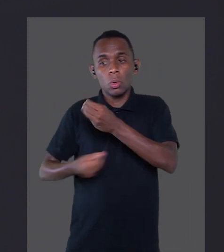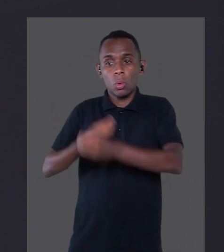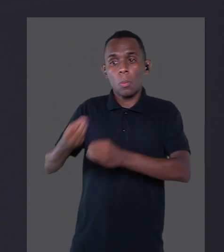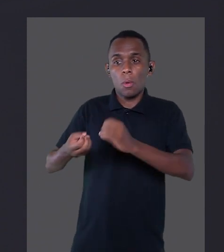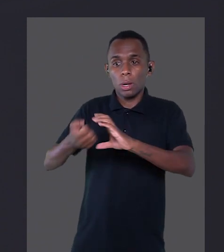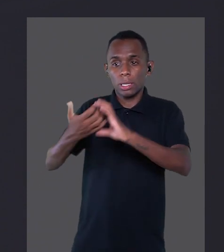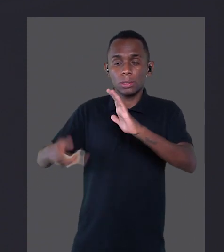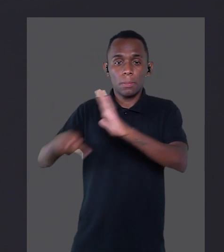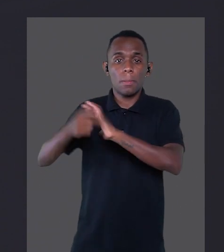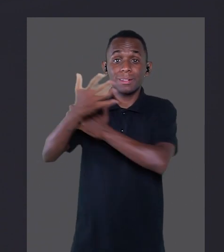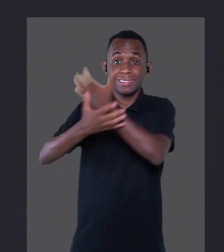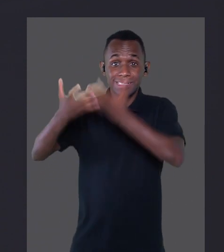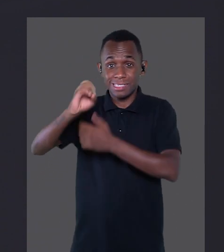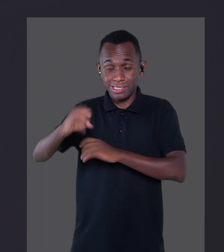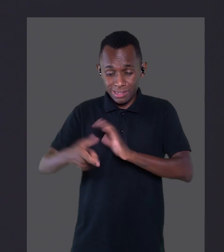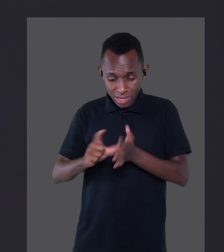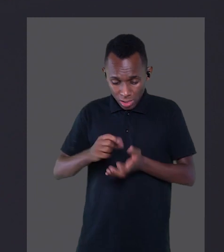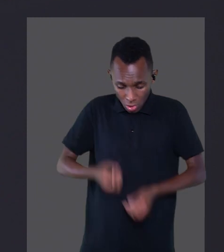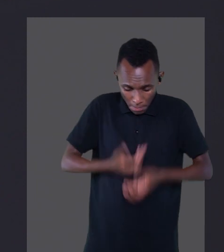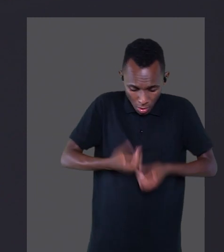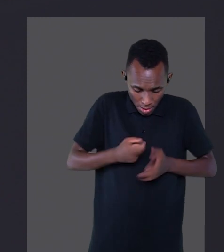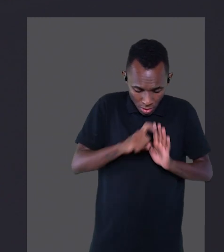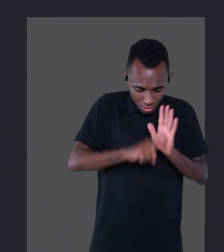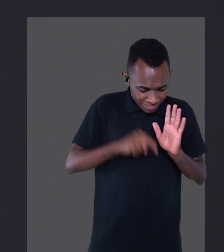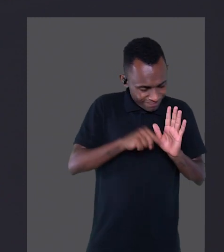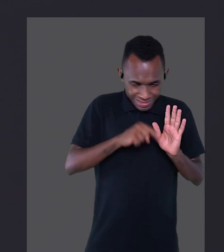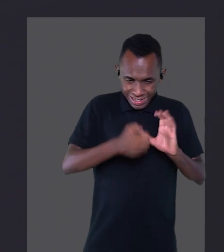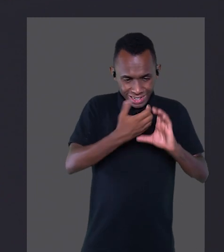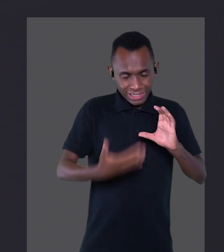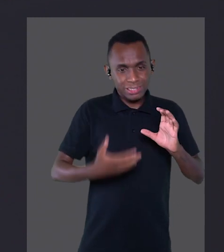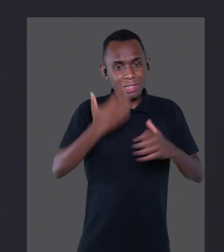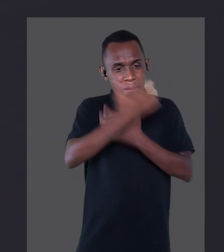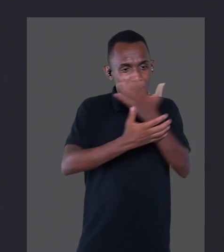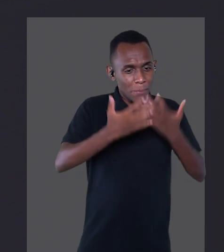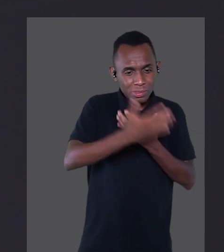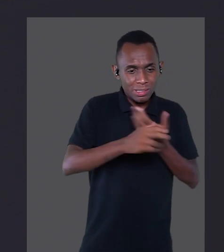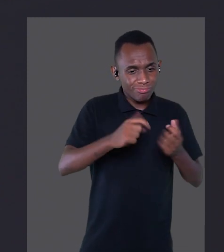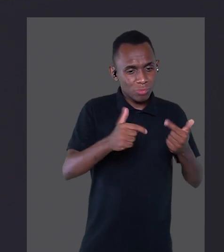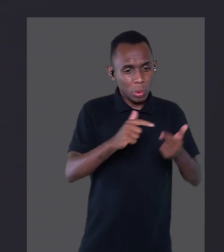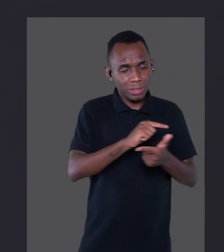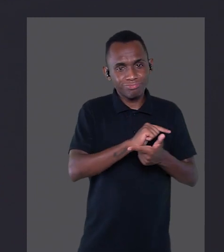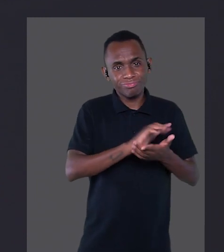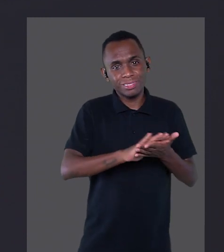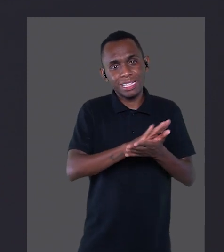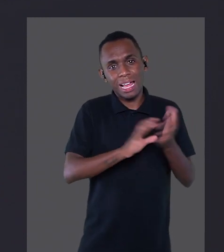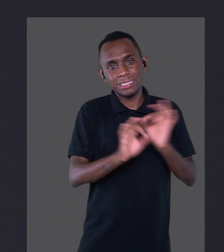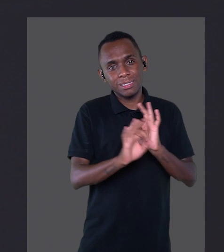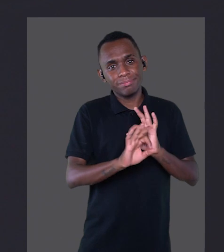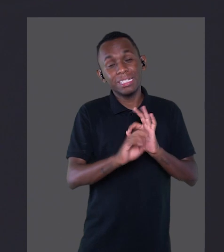canção, se esse poema não for um poema musical em si? Porque